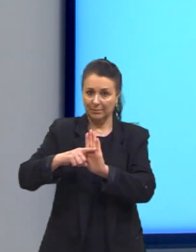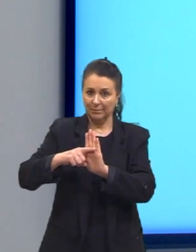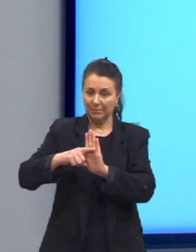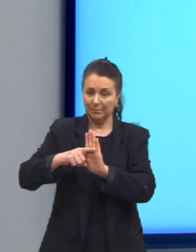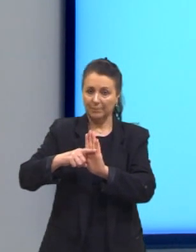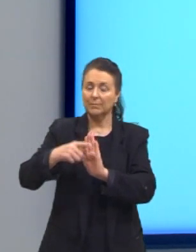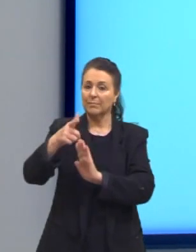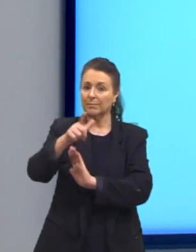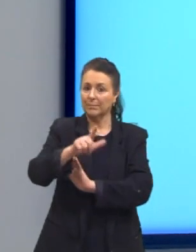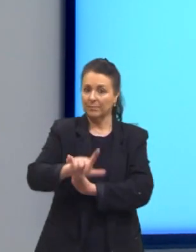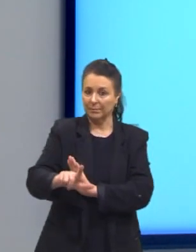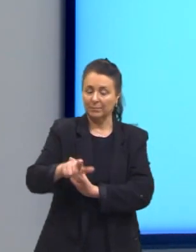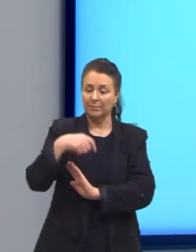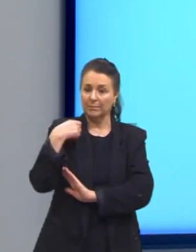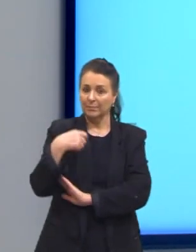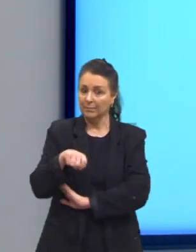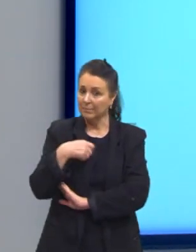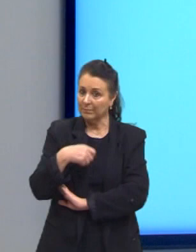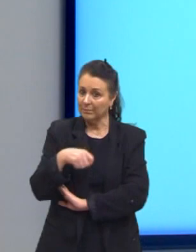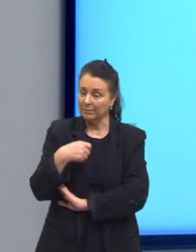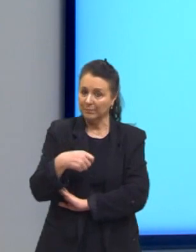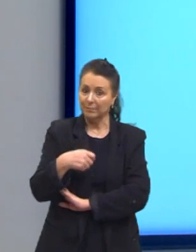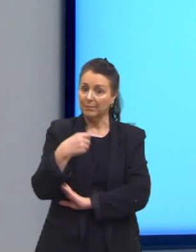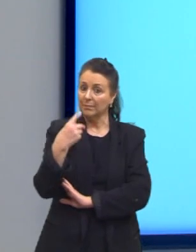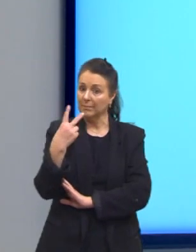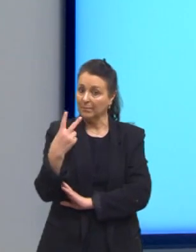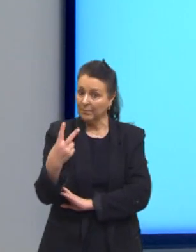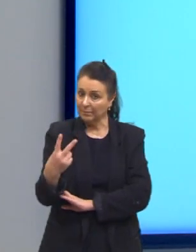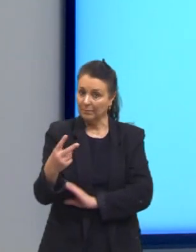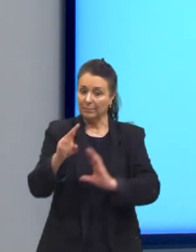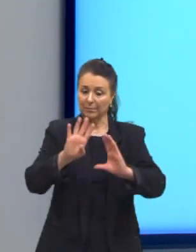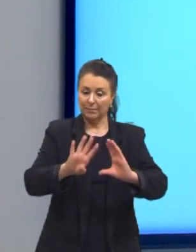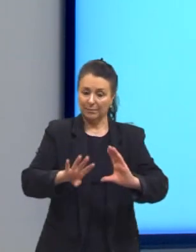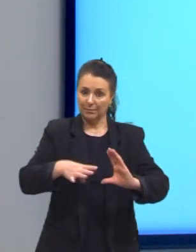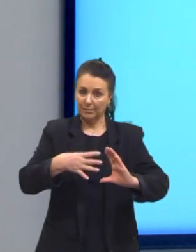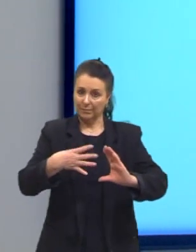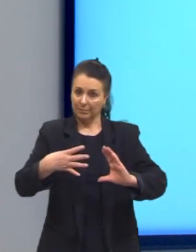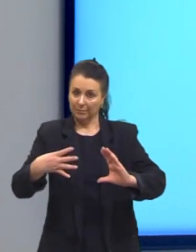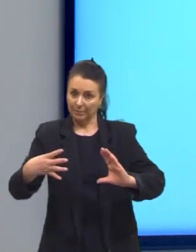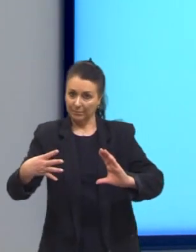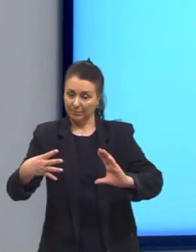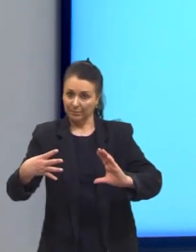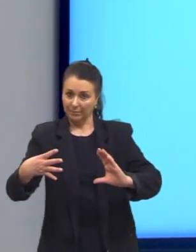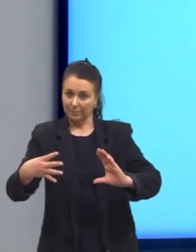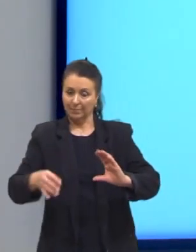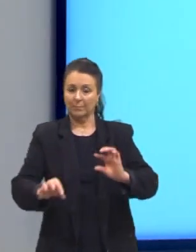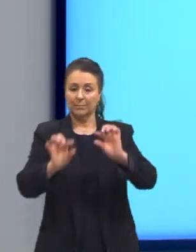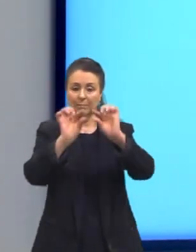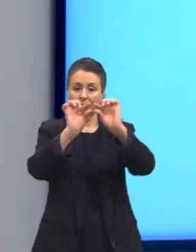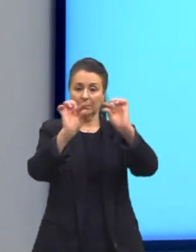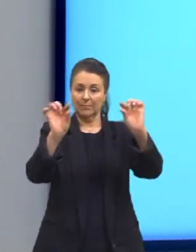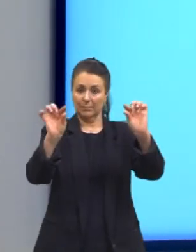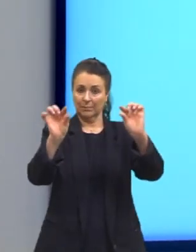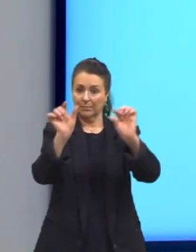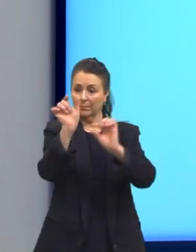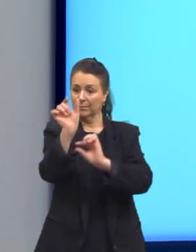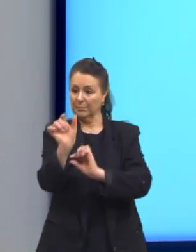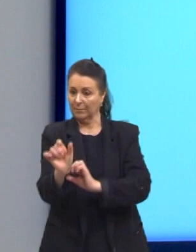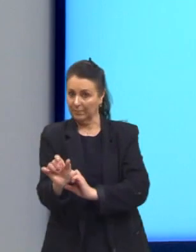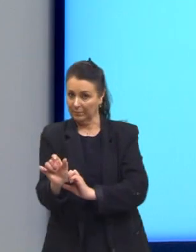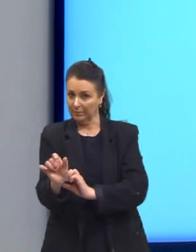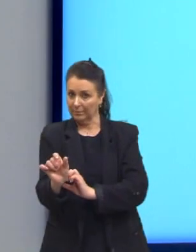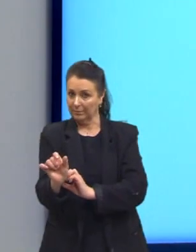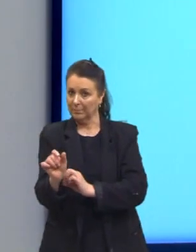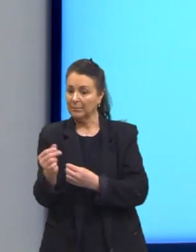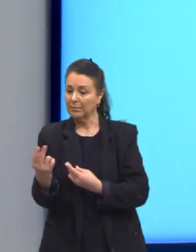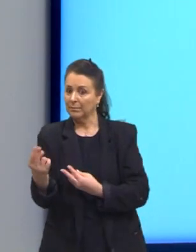novamente nós precisamos de duas matrizes de mesma ordem então linhas e colunas né E aí